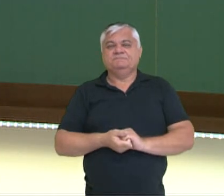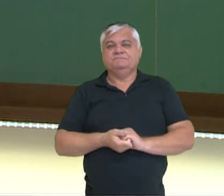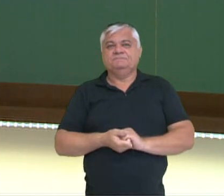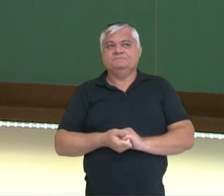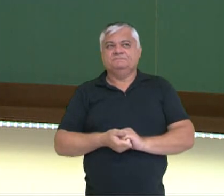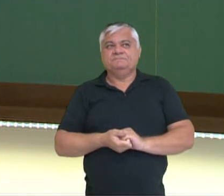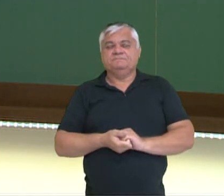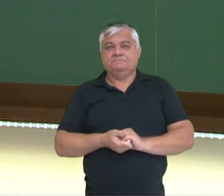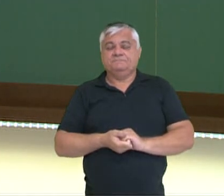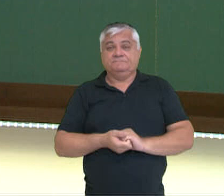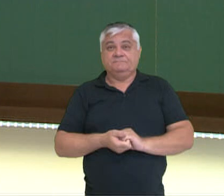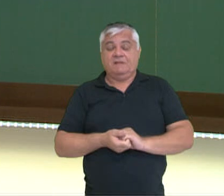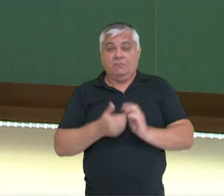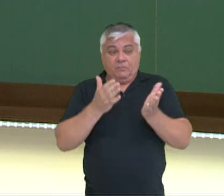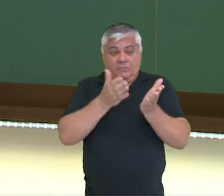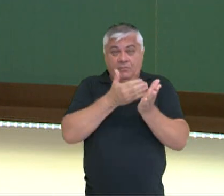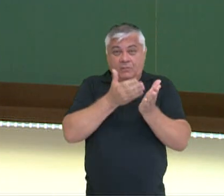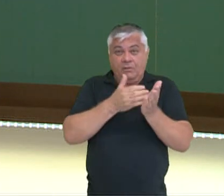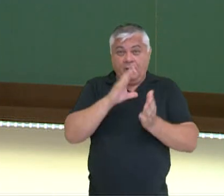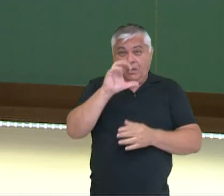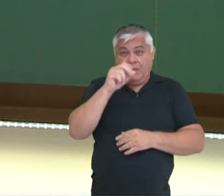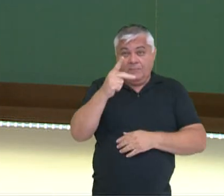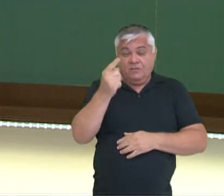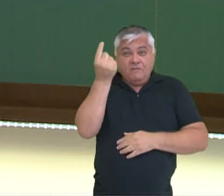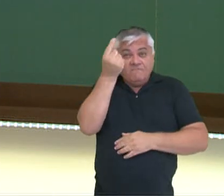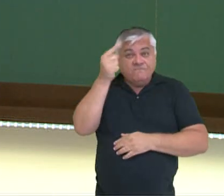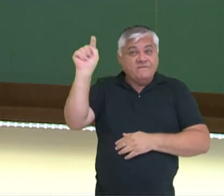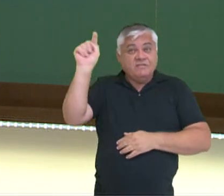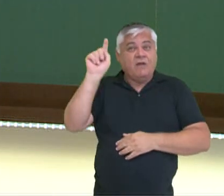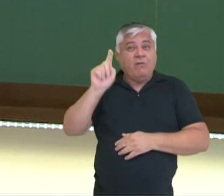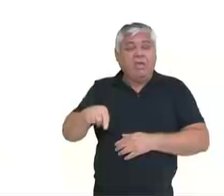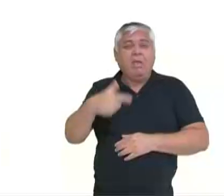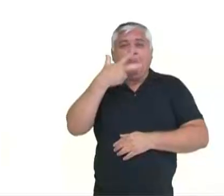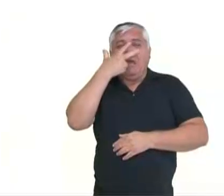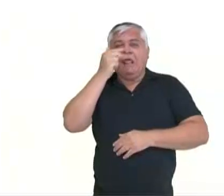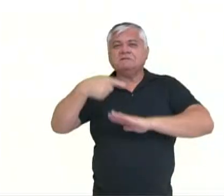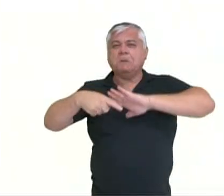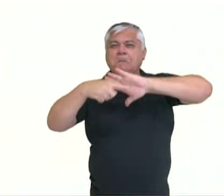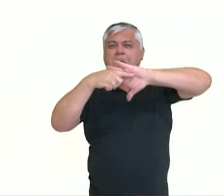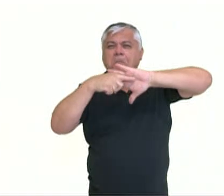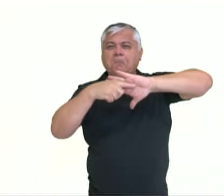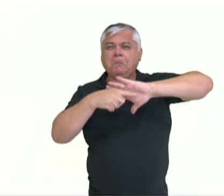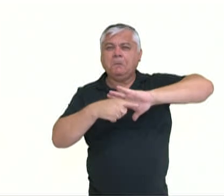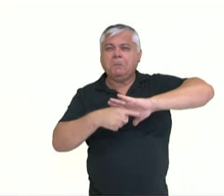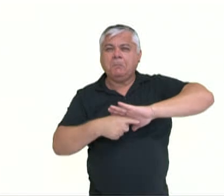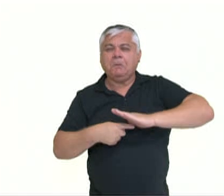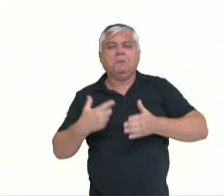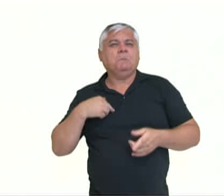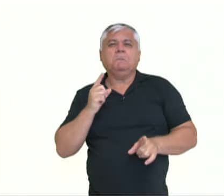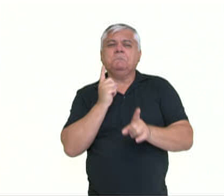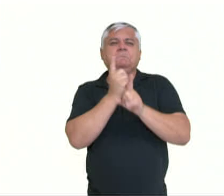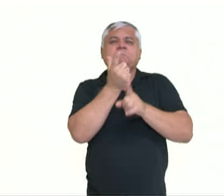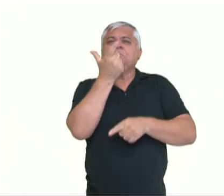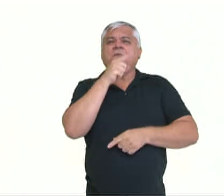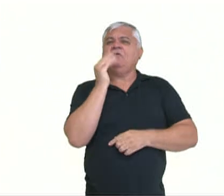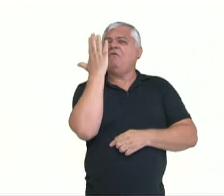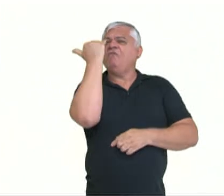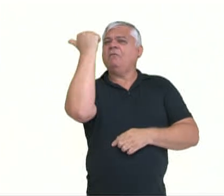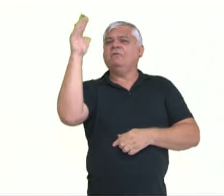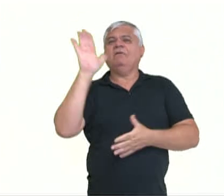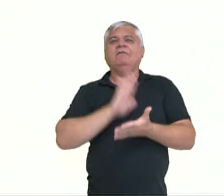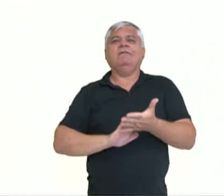Este último capítulo é todo de negativas. Não alcancei a celebridade do